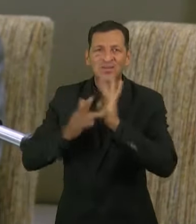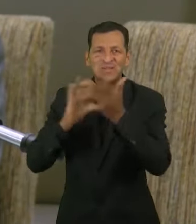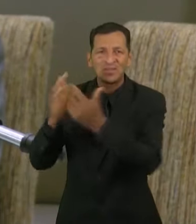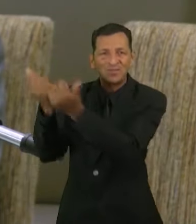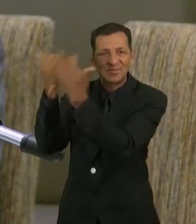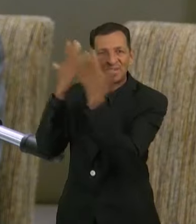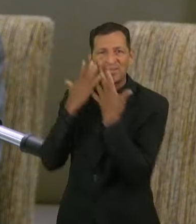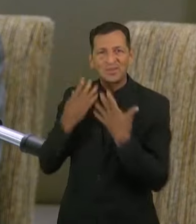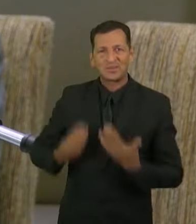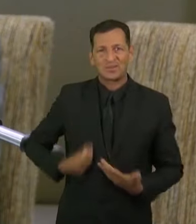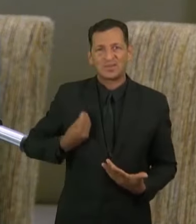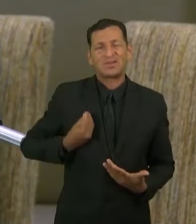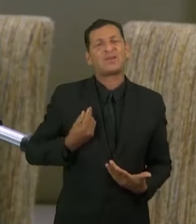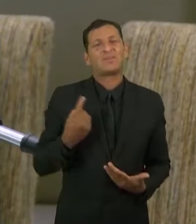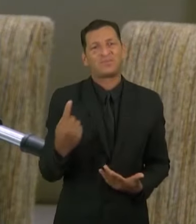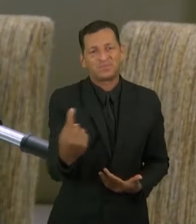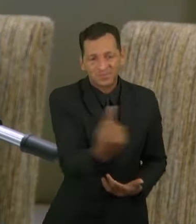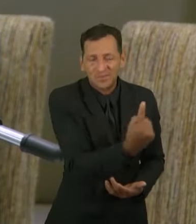outras pessoas também.